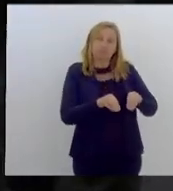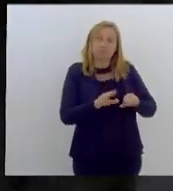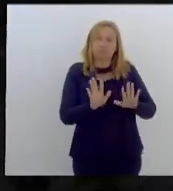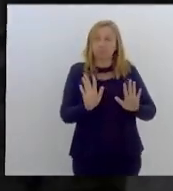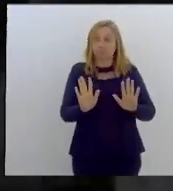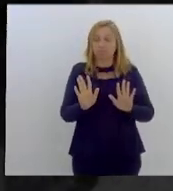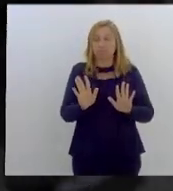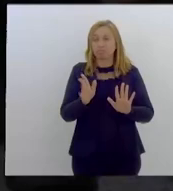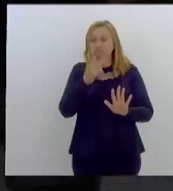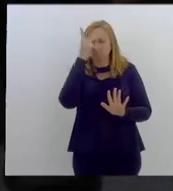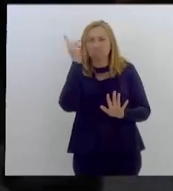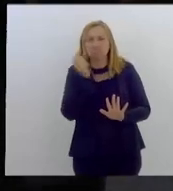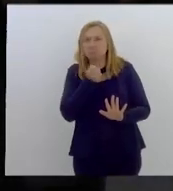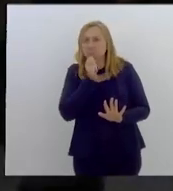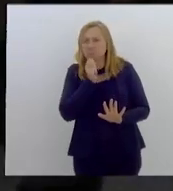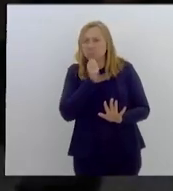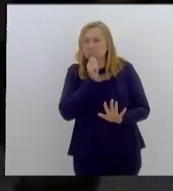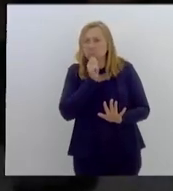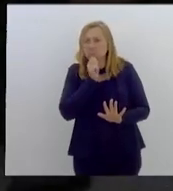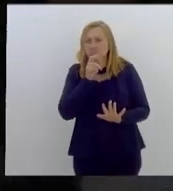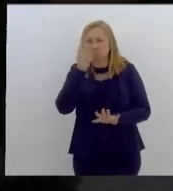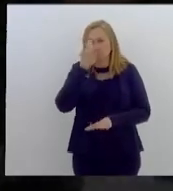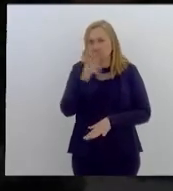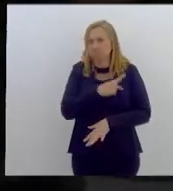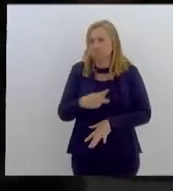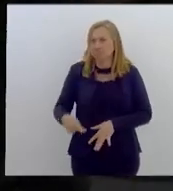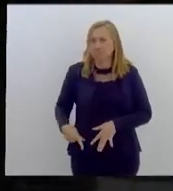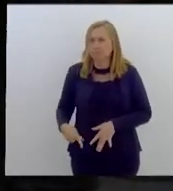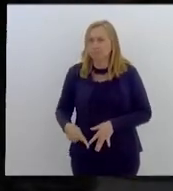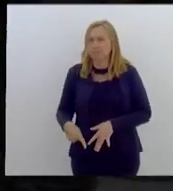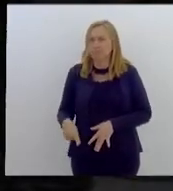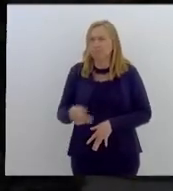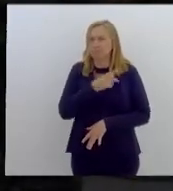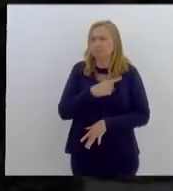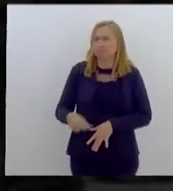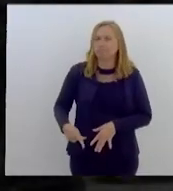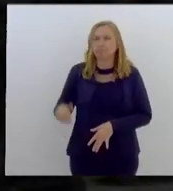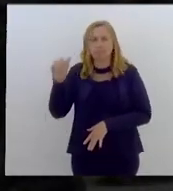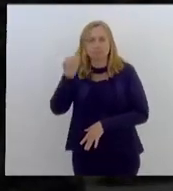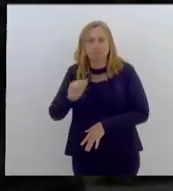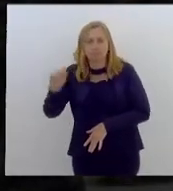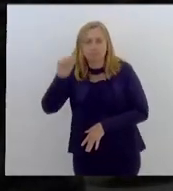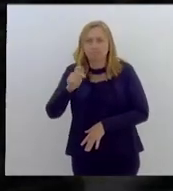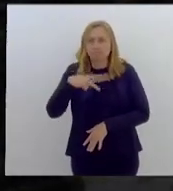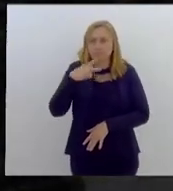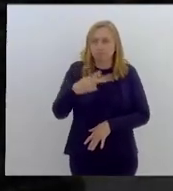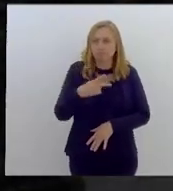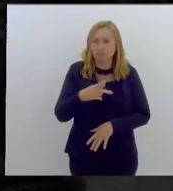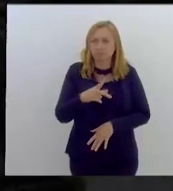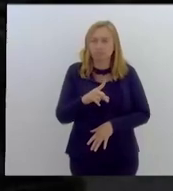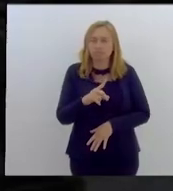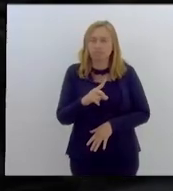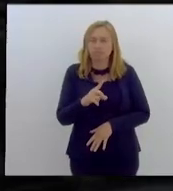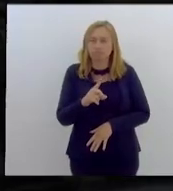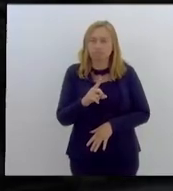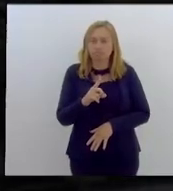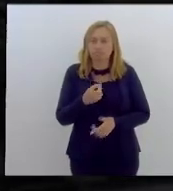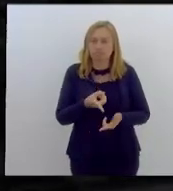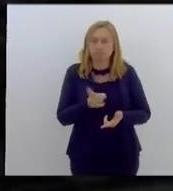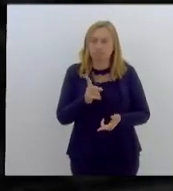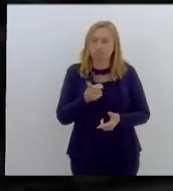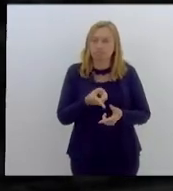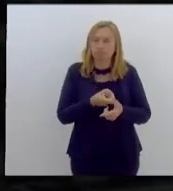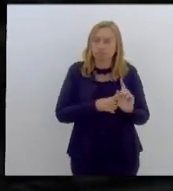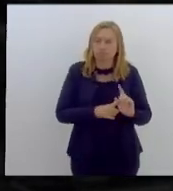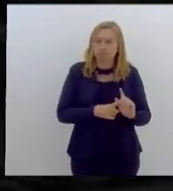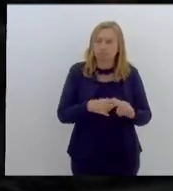Ninguém, ele em momento nenhum, senhor presidente... O presidente da associação falou que não se devia ao município do Rio de